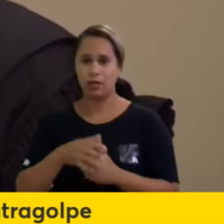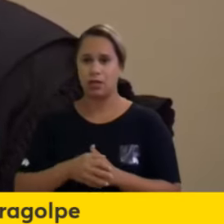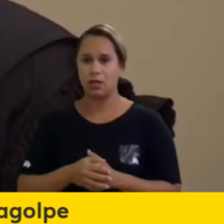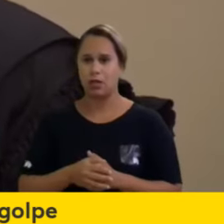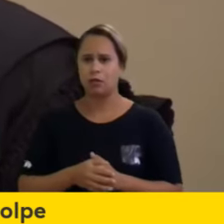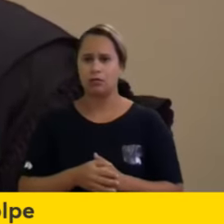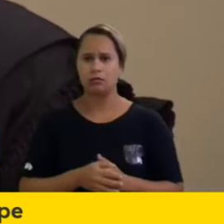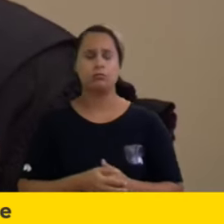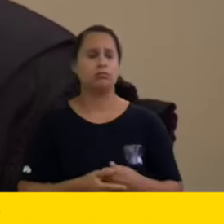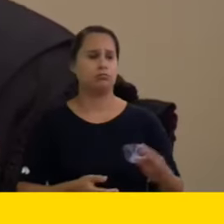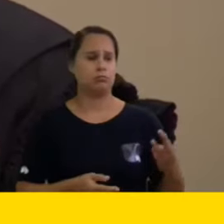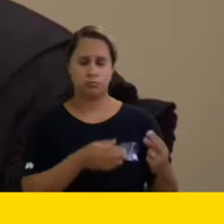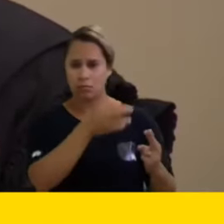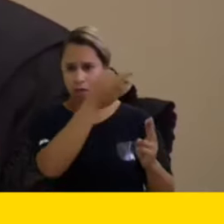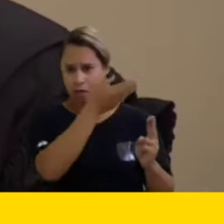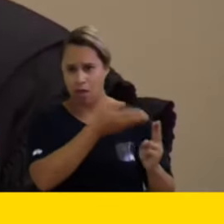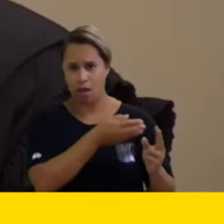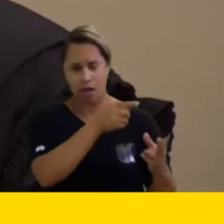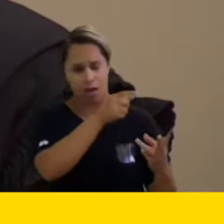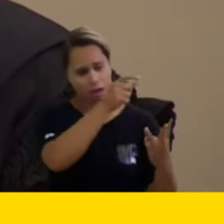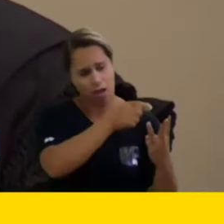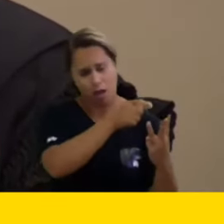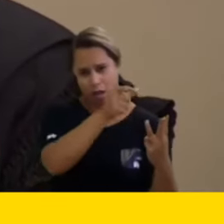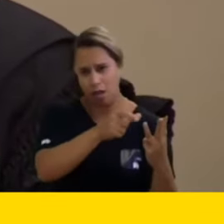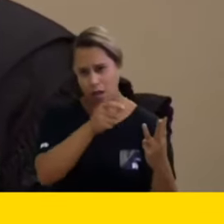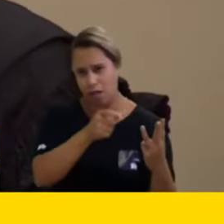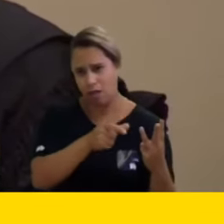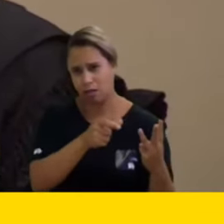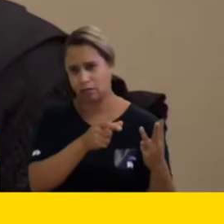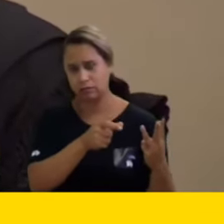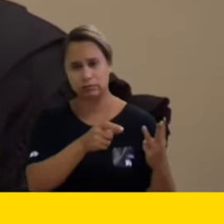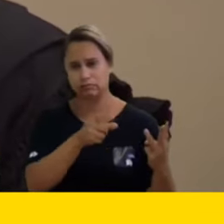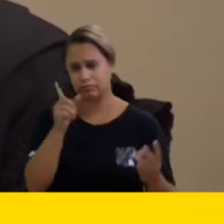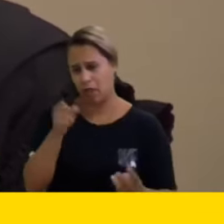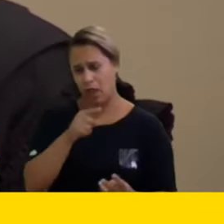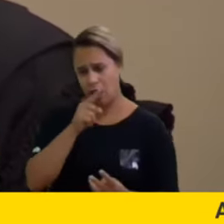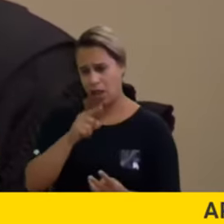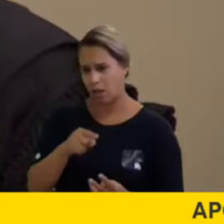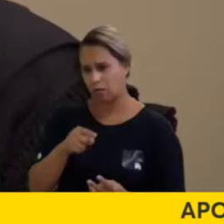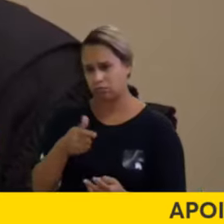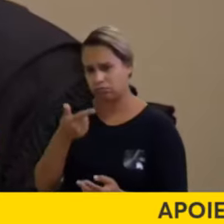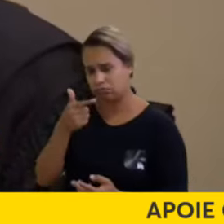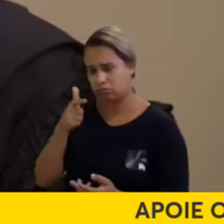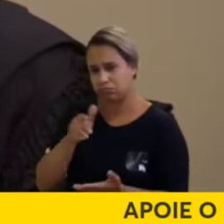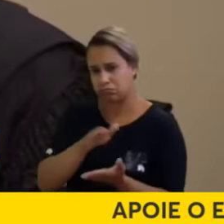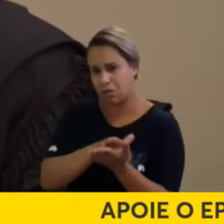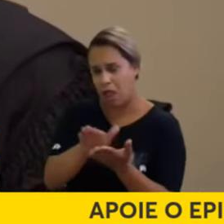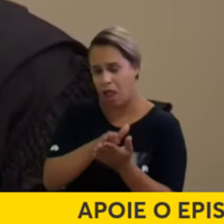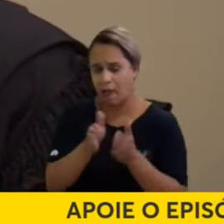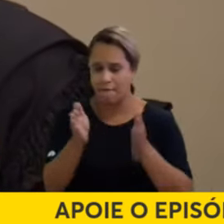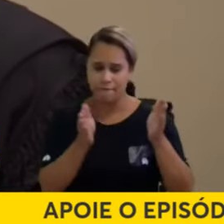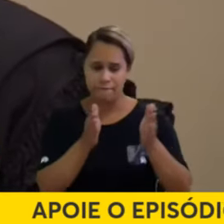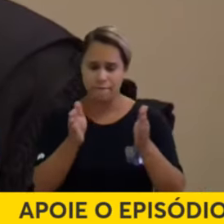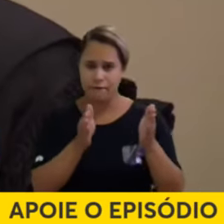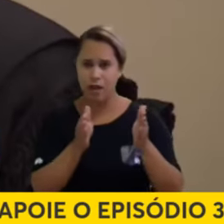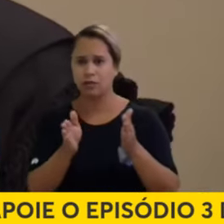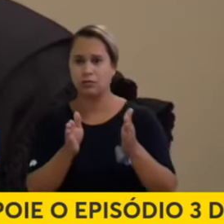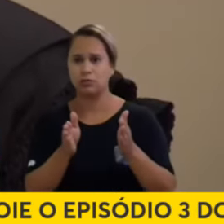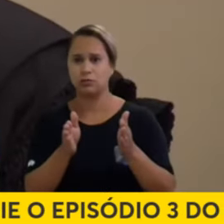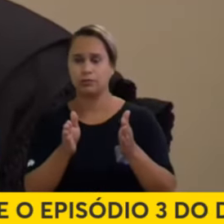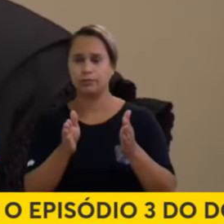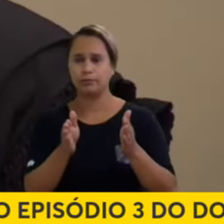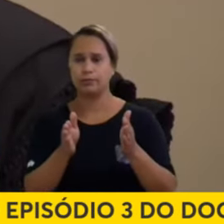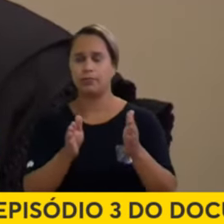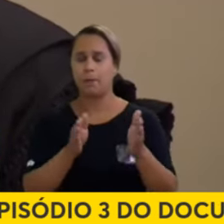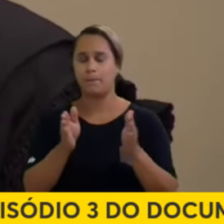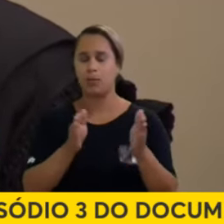como se fosse pré-campanha como se fosse possível compreender que não tiveram nenhum gasto na fase nesta fase do processo eleitoral comprit ter